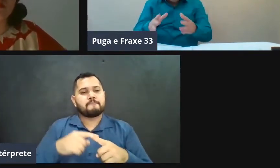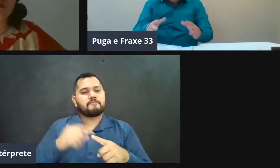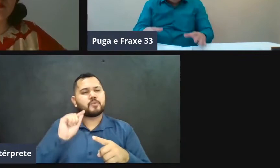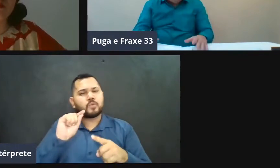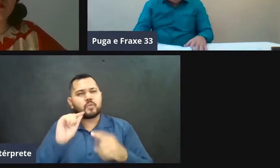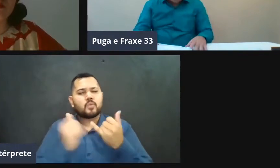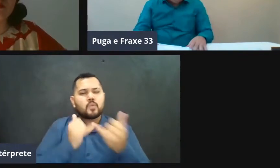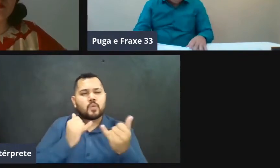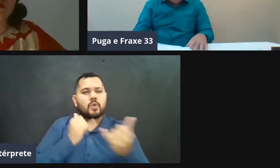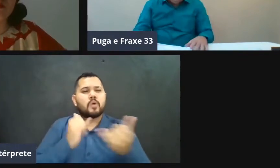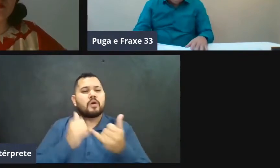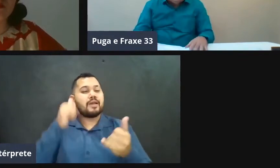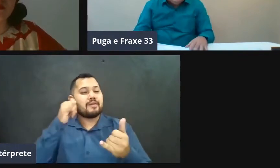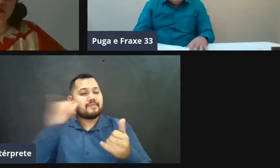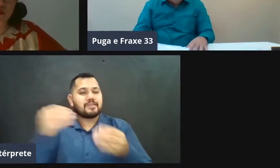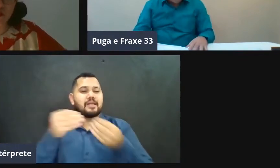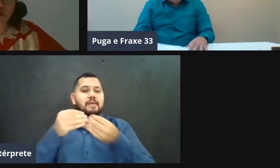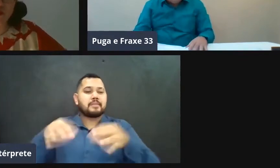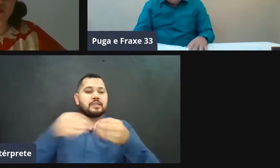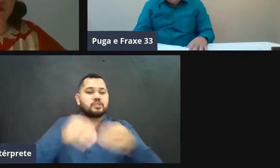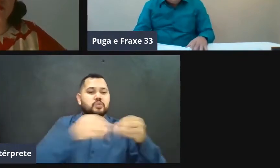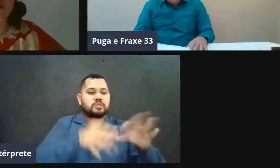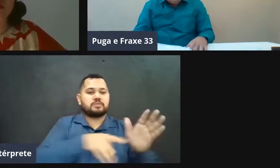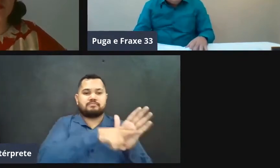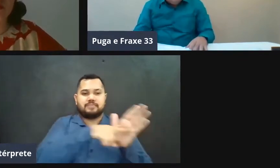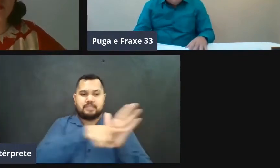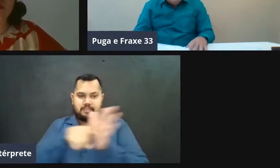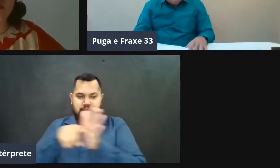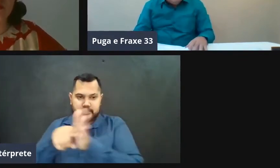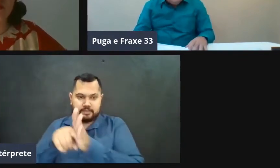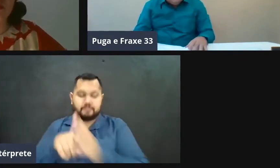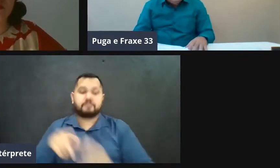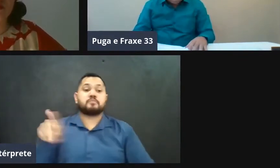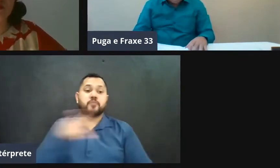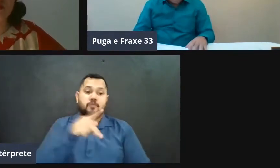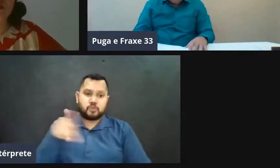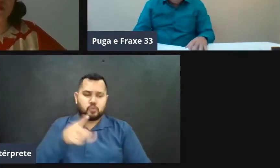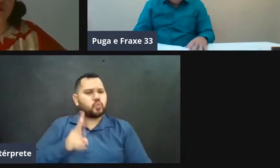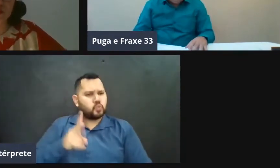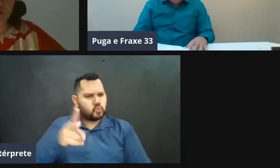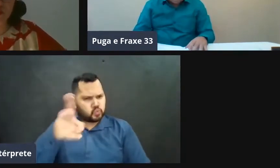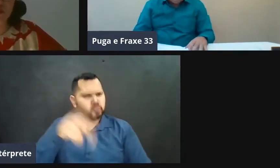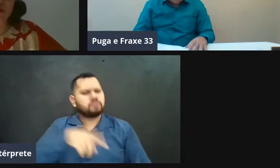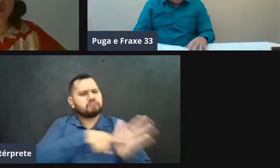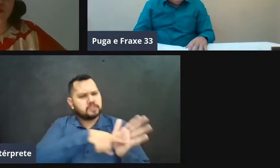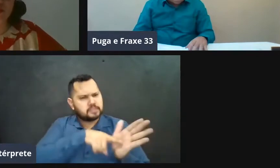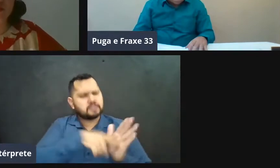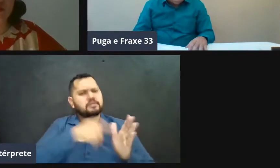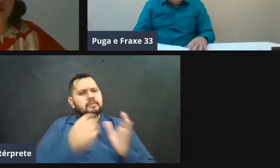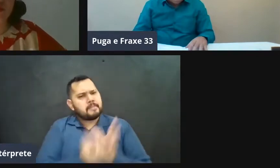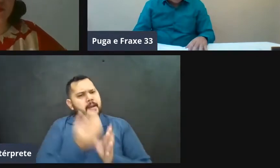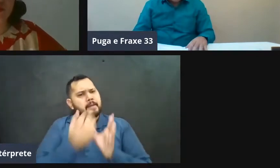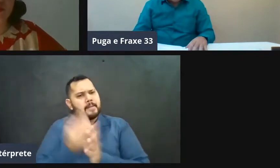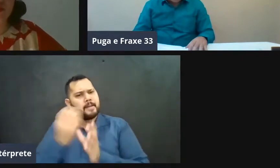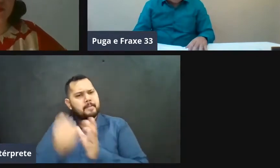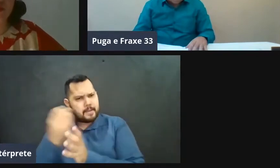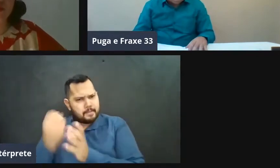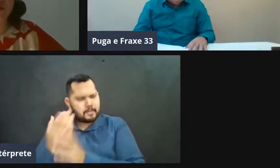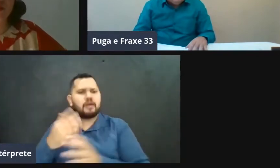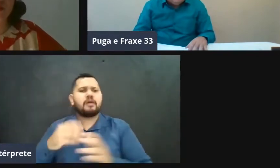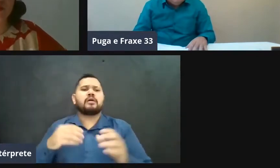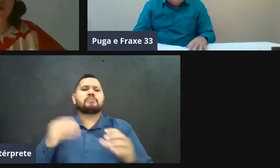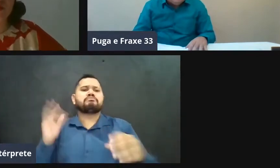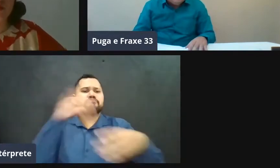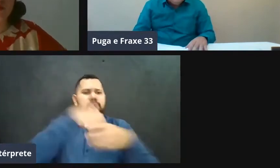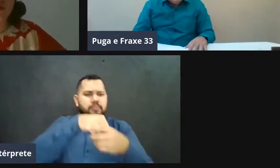né, de impacto nas nossas pesquisas. Os nossos professores continuaram a produzir seus papers, mandando para as